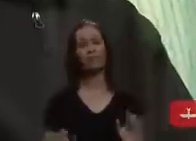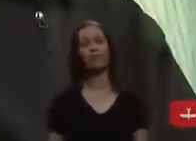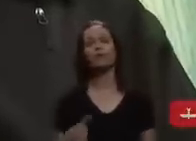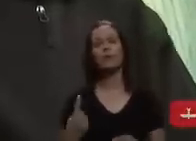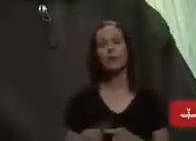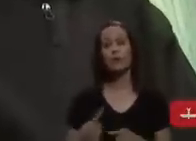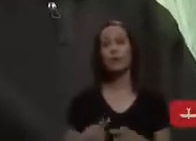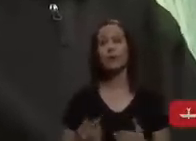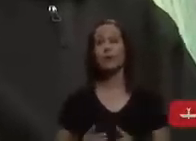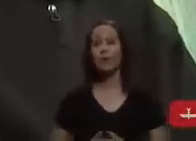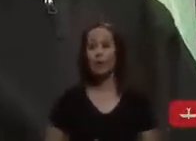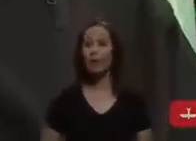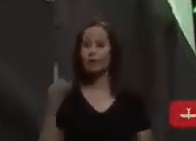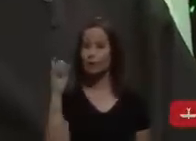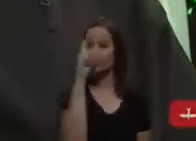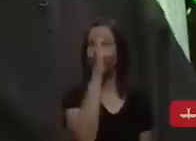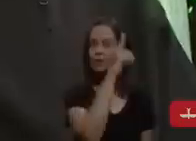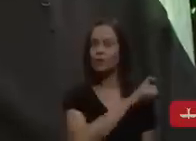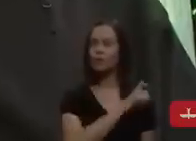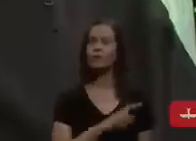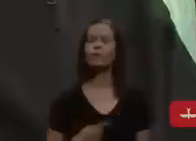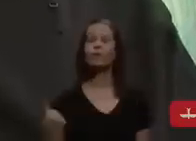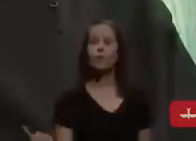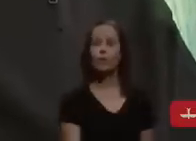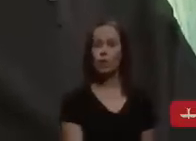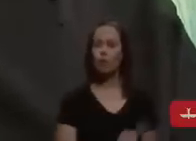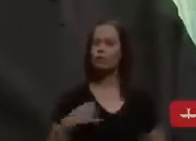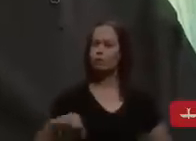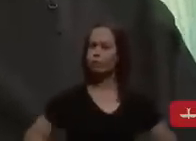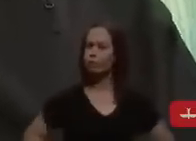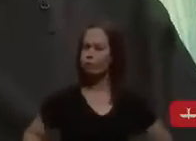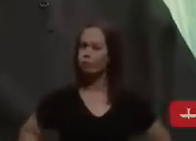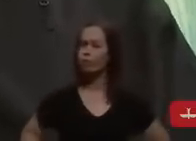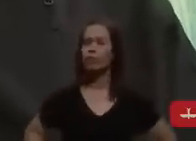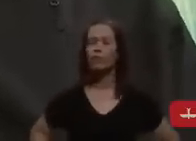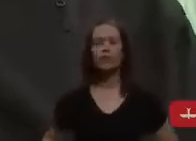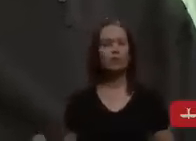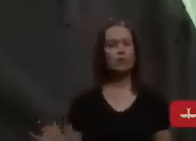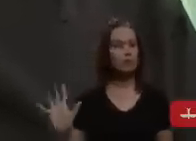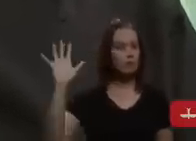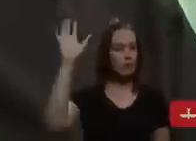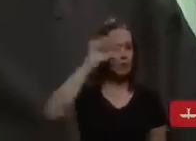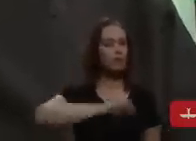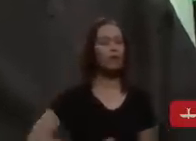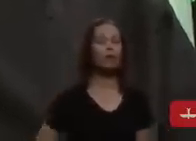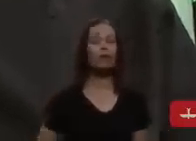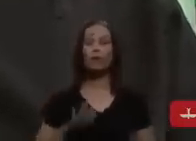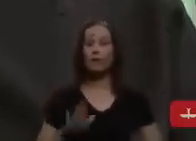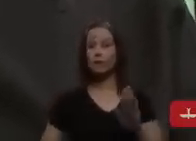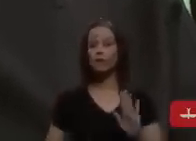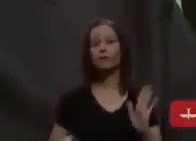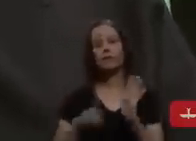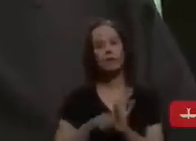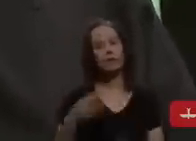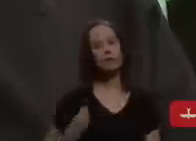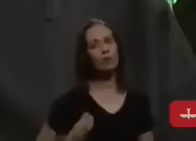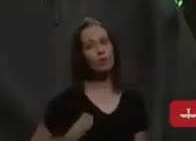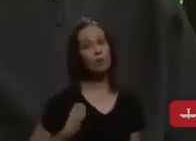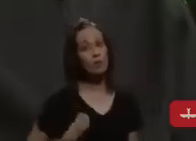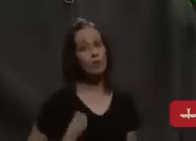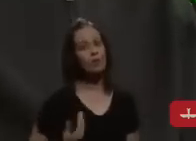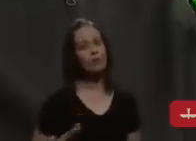renúncia estar do outro lado. Nós pagamos um alto preço. E às vezes até com a vida, como tentaram